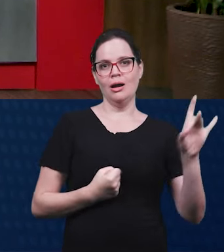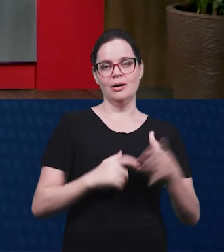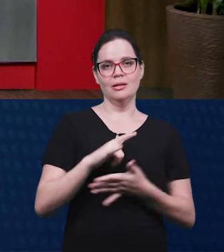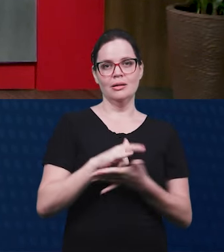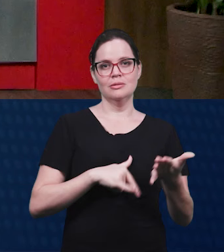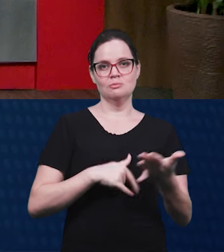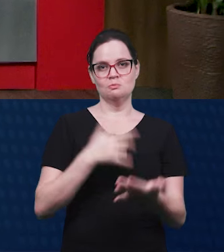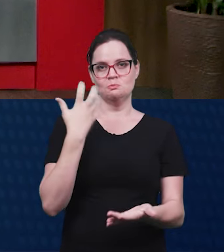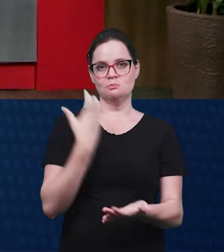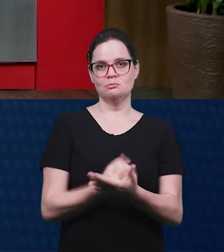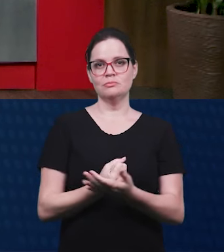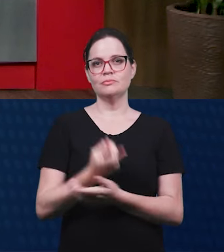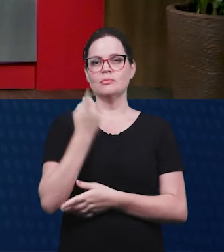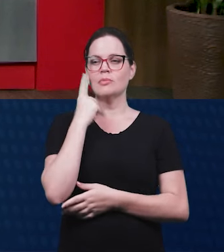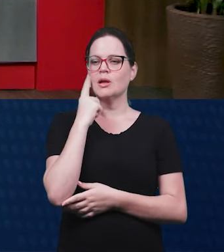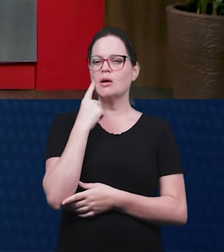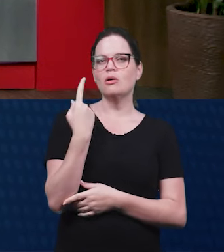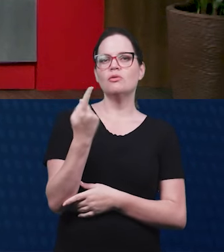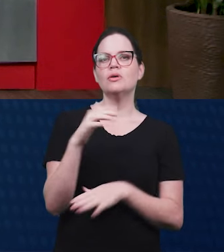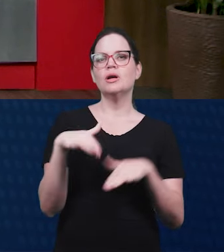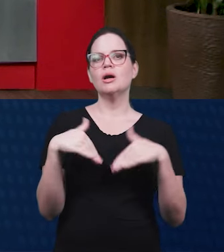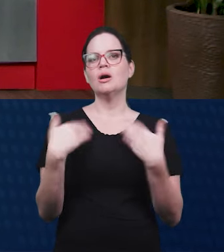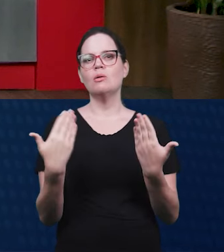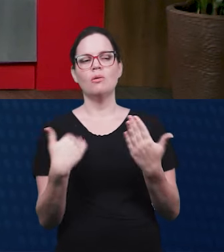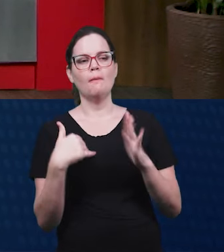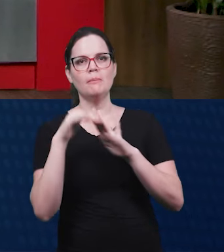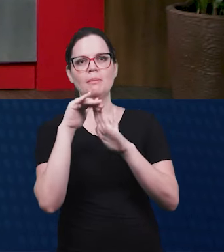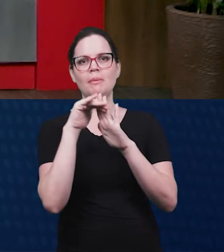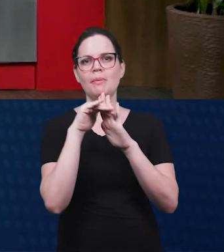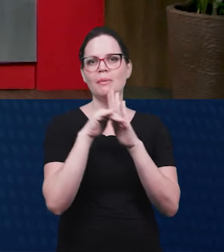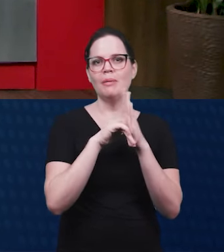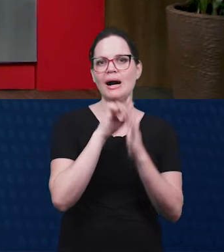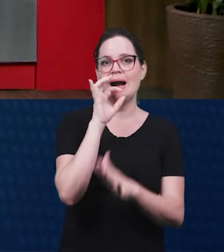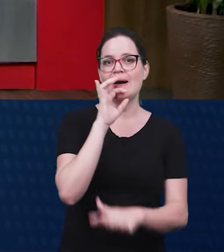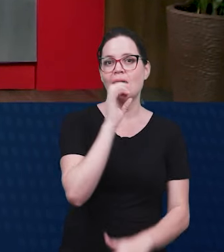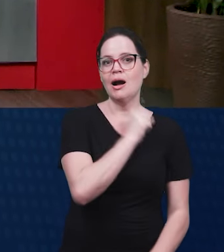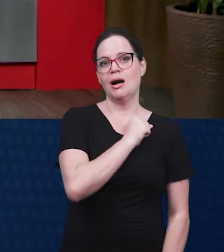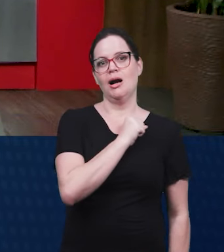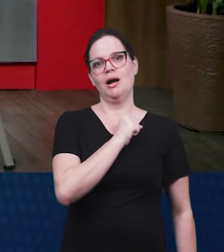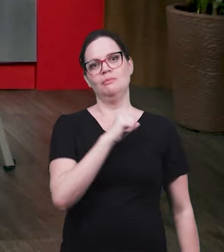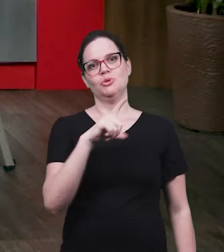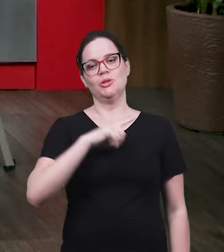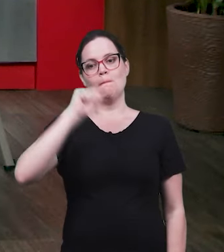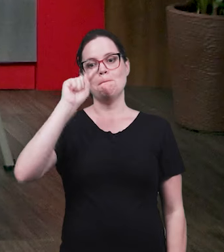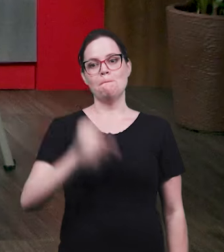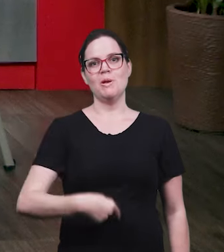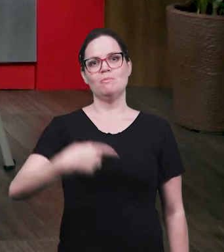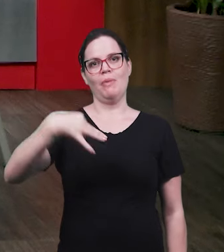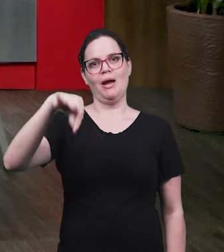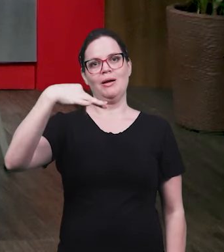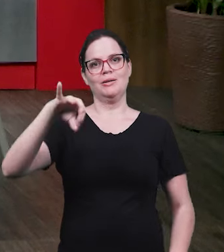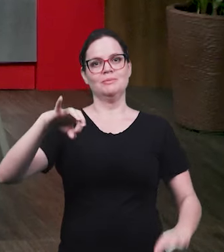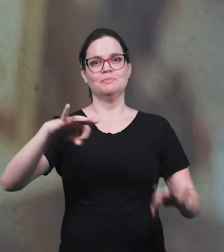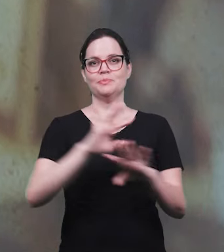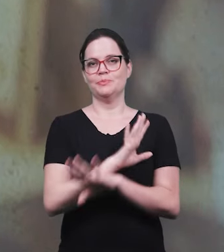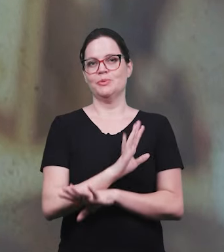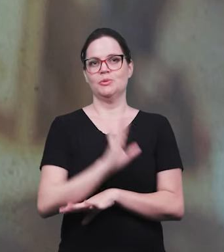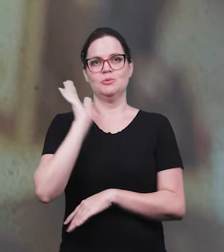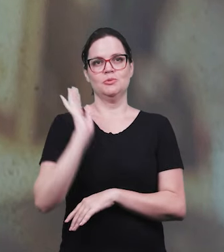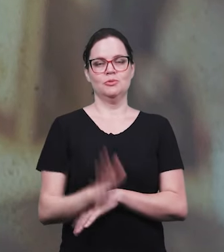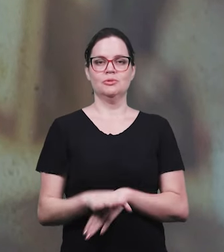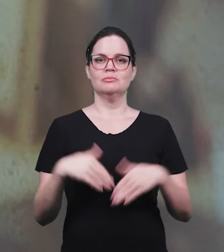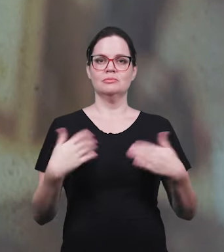geral, escolher por ordem crescente ou decrescente. Sim, sim. Em minutos eu tenho 1.000 páginas, 2.000 páginas. Então, de